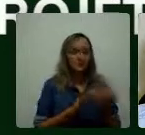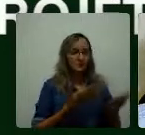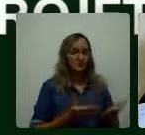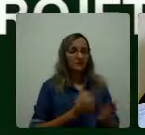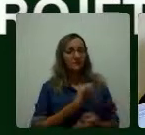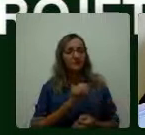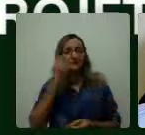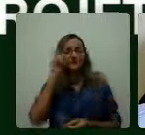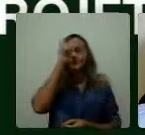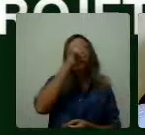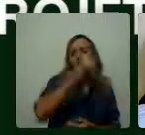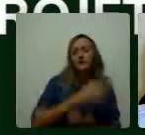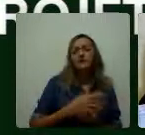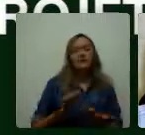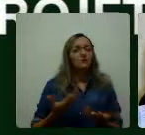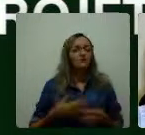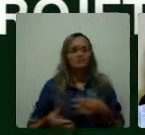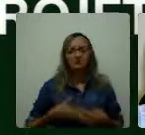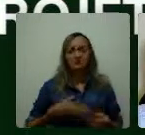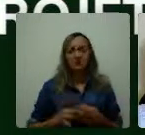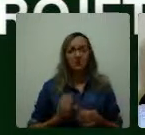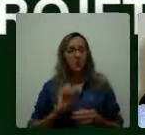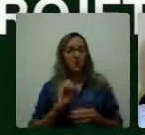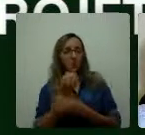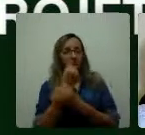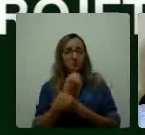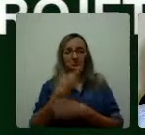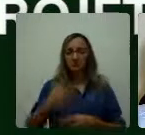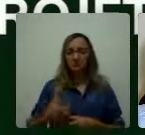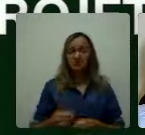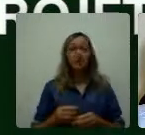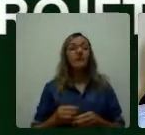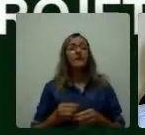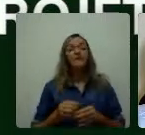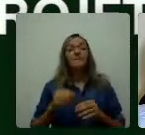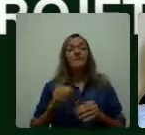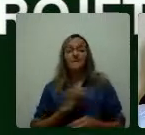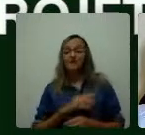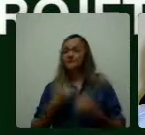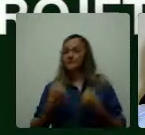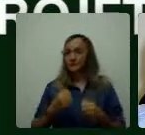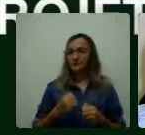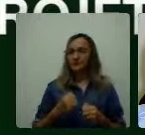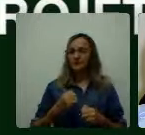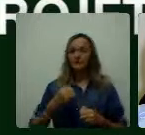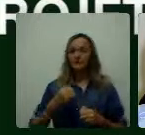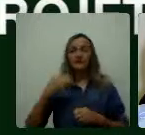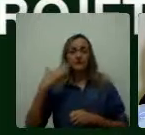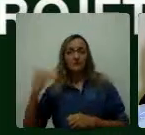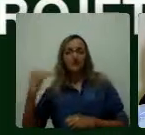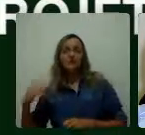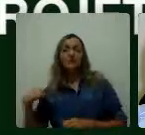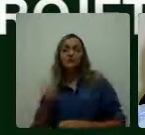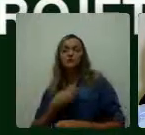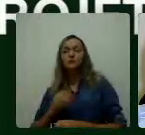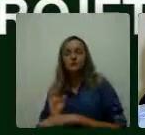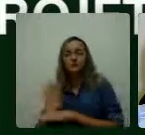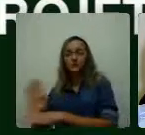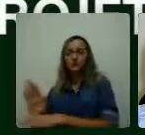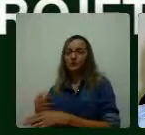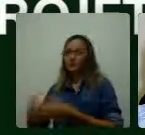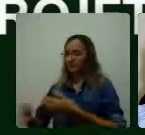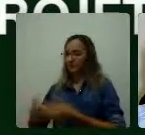apresentação do seu projeto, que é gravado dentro da nossa plataforma com slides e áudio. Então, não vai aparecer o rosto de